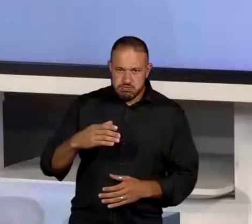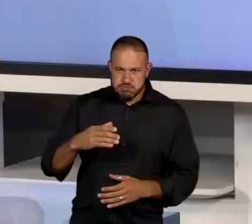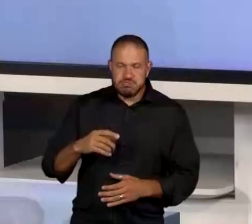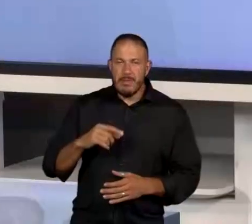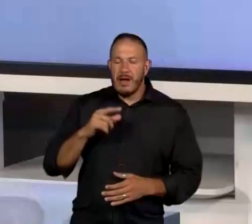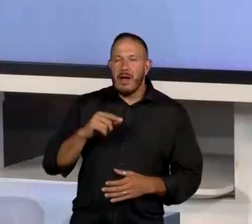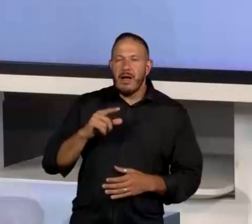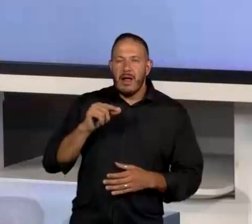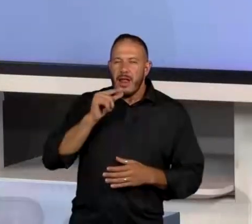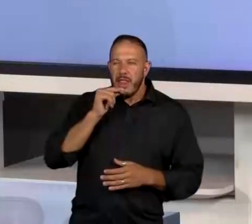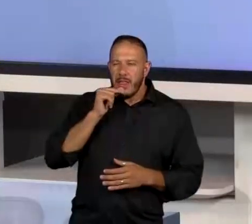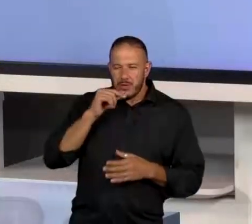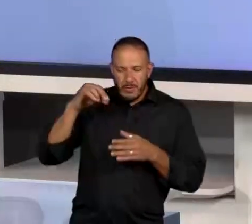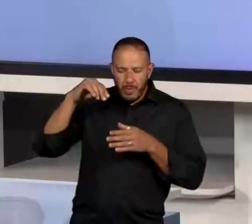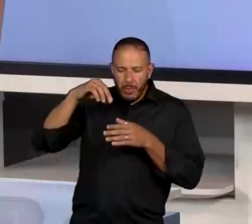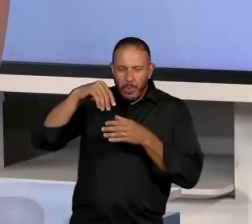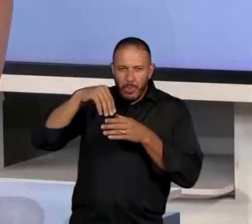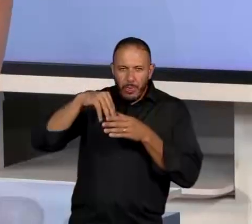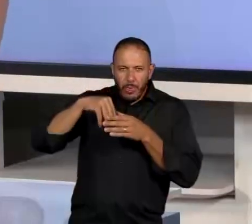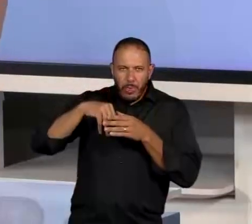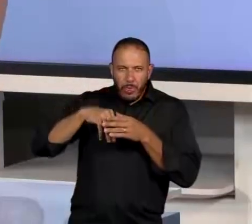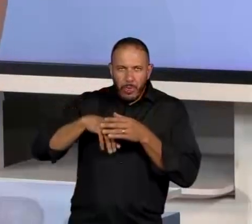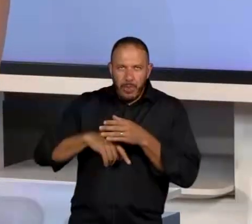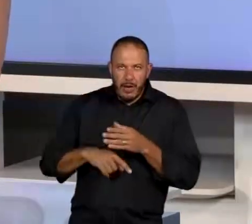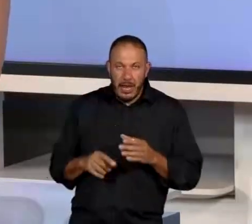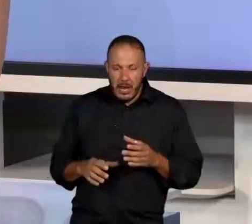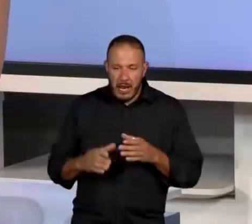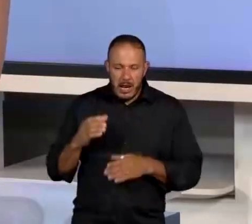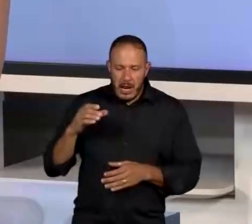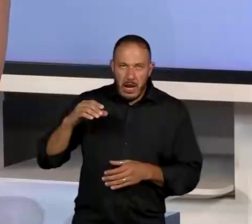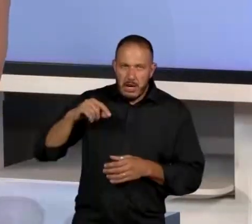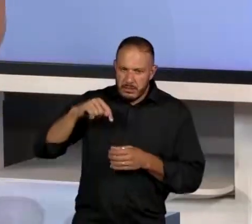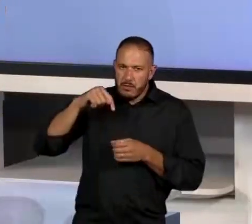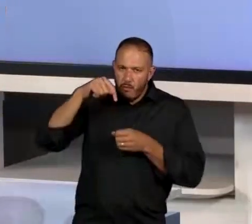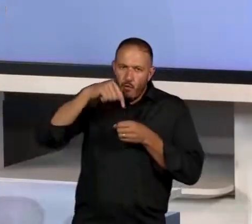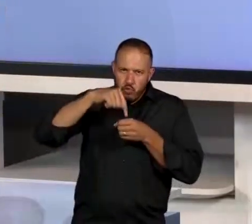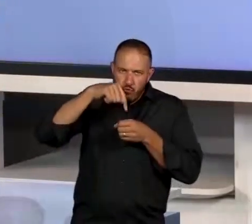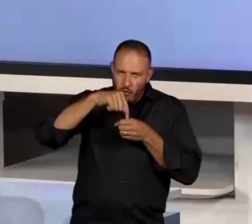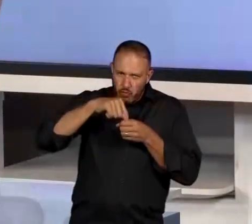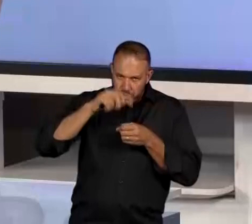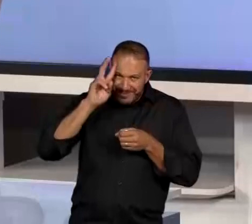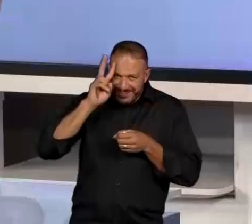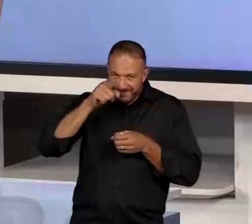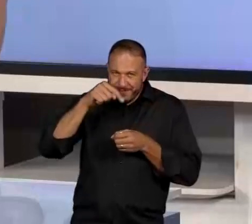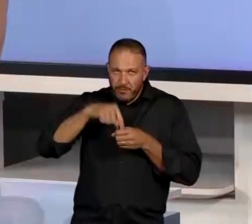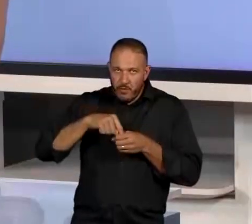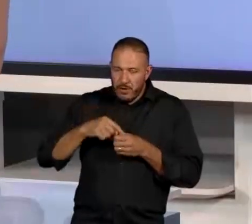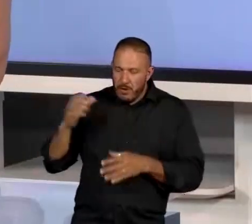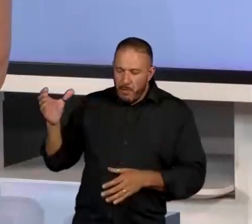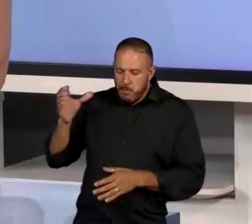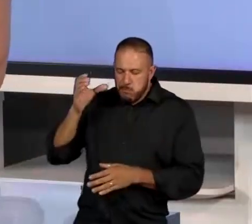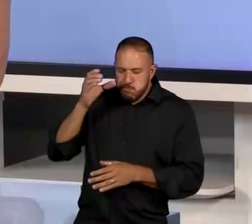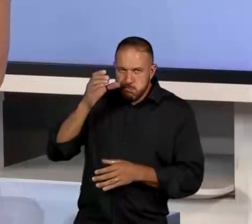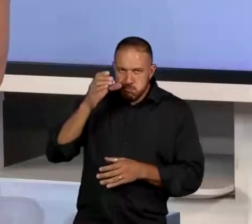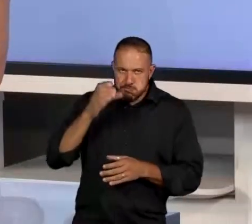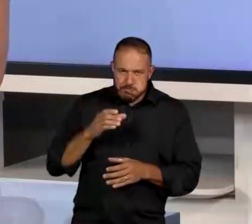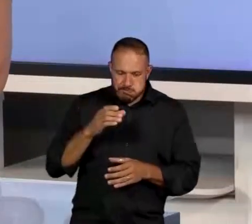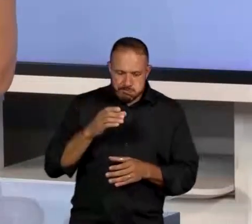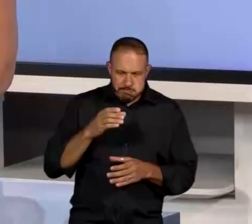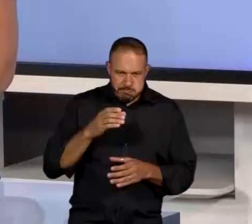furo. Quando tem o processo, então eu encaixo, ó. Isso aqui tá furado. Essa que é a minha composteira, eu ponho na minha